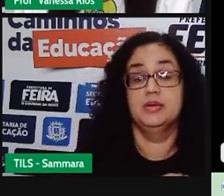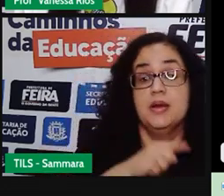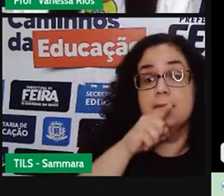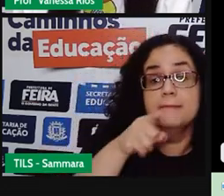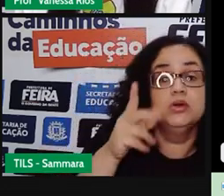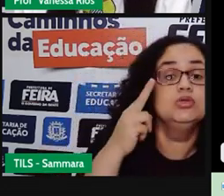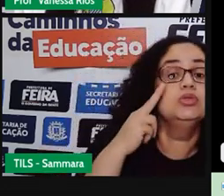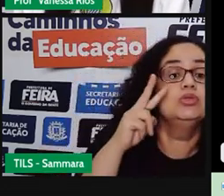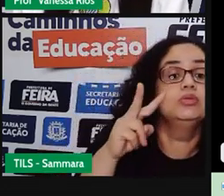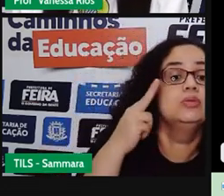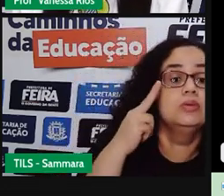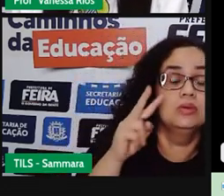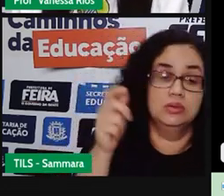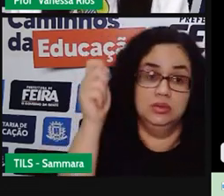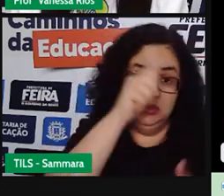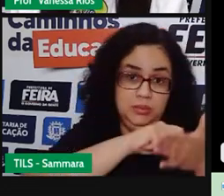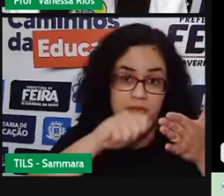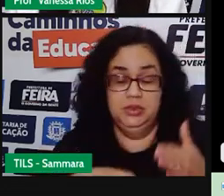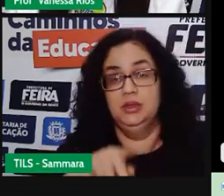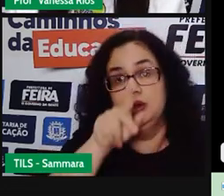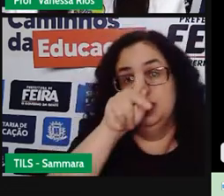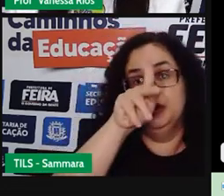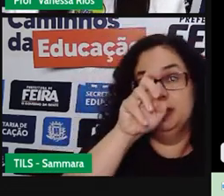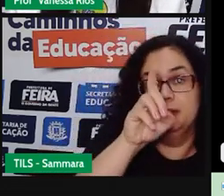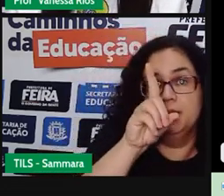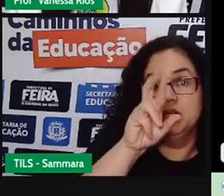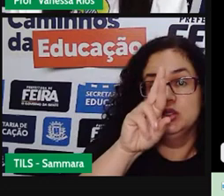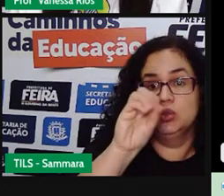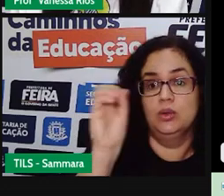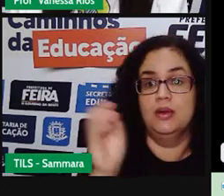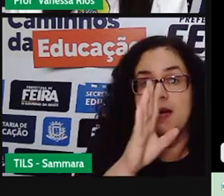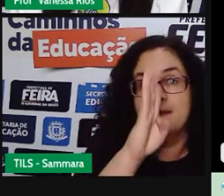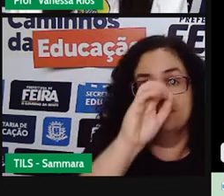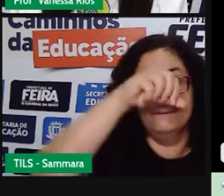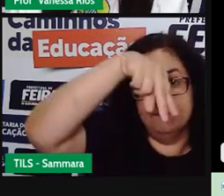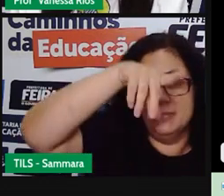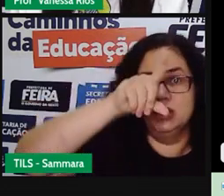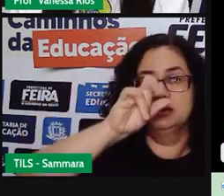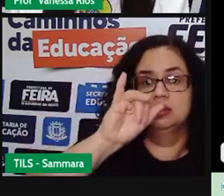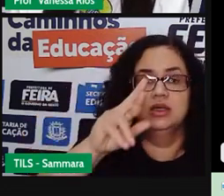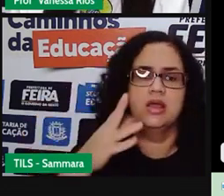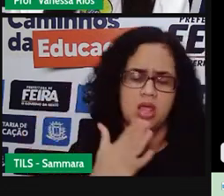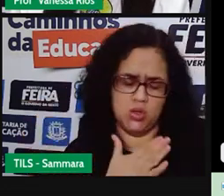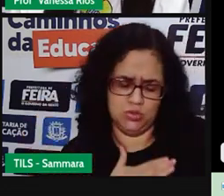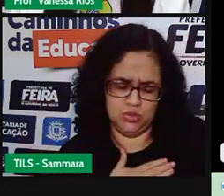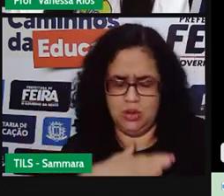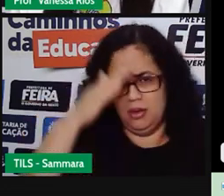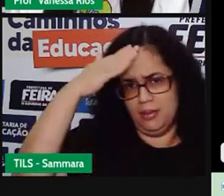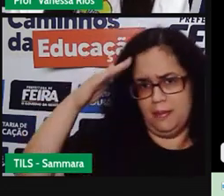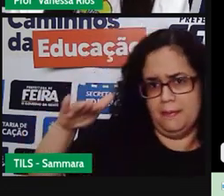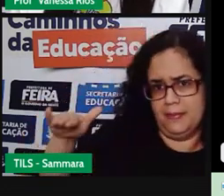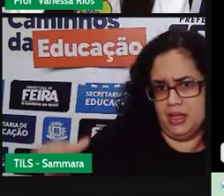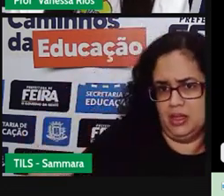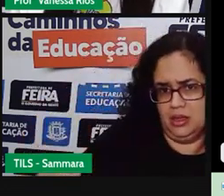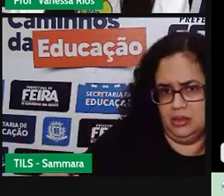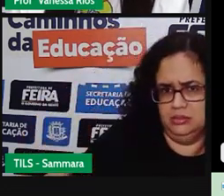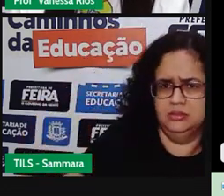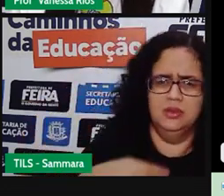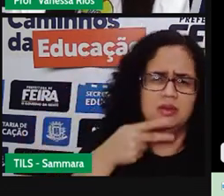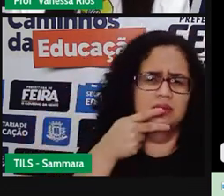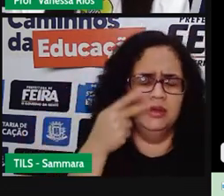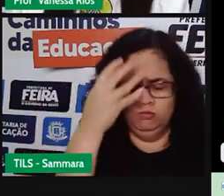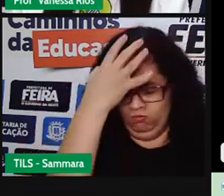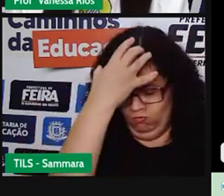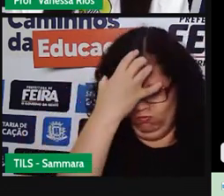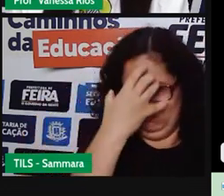sou pequeno, me dizem, e eu fico muito zangado. Tenho de olhar todo mundo com